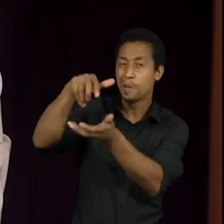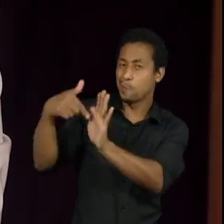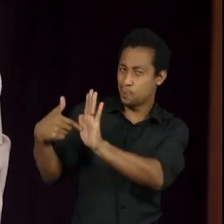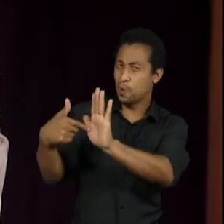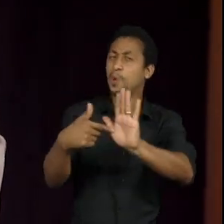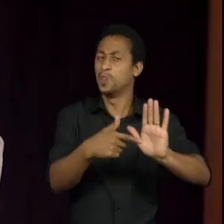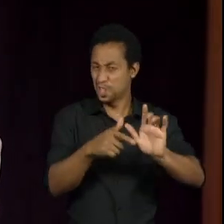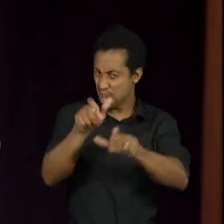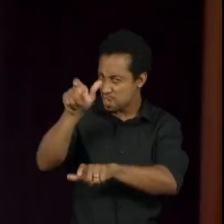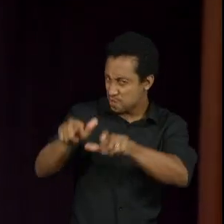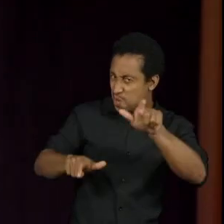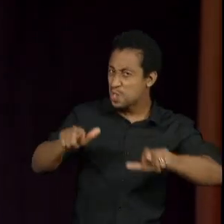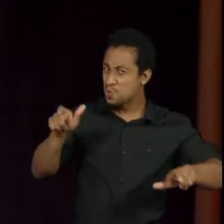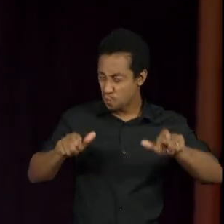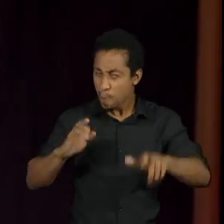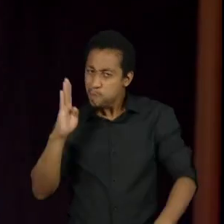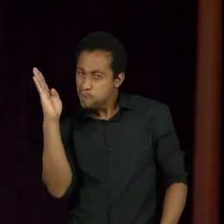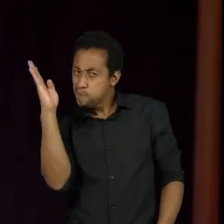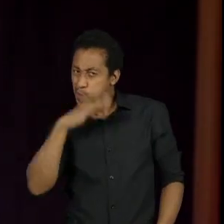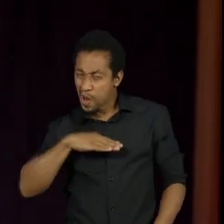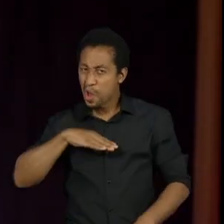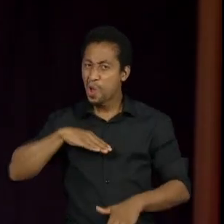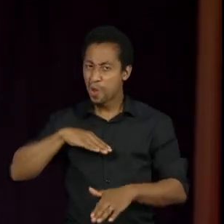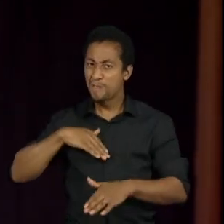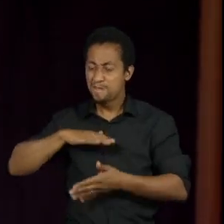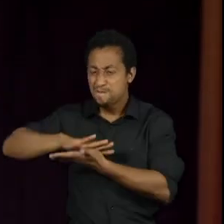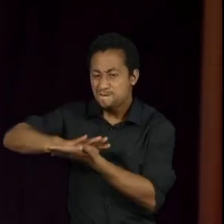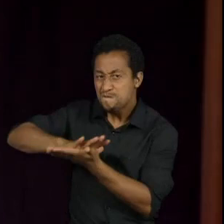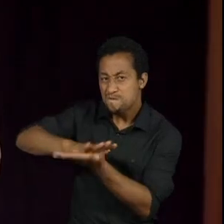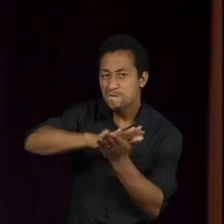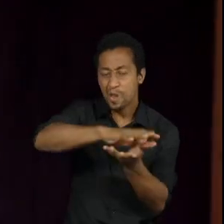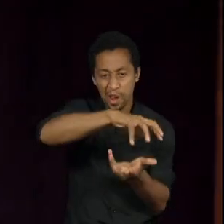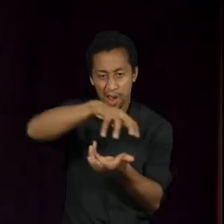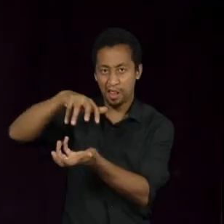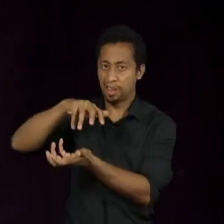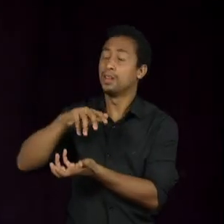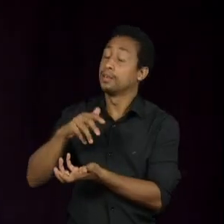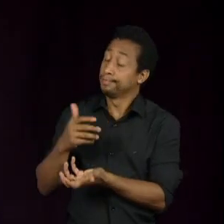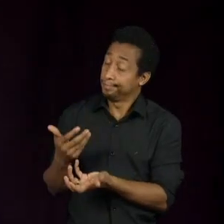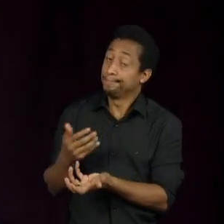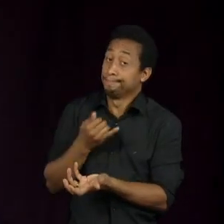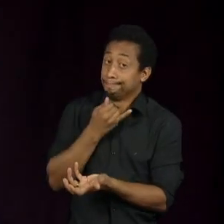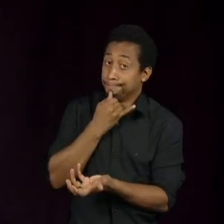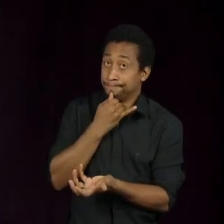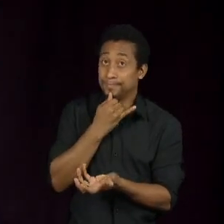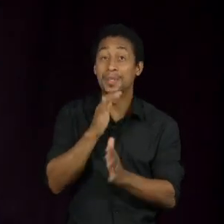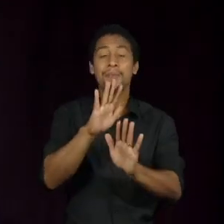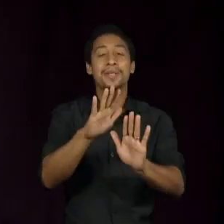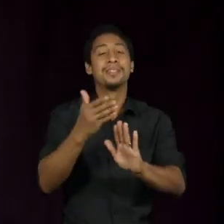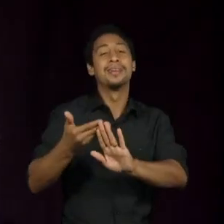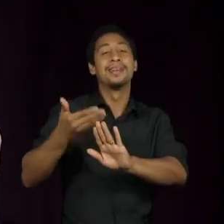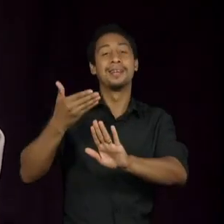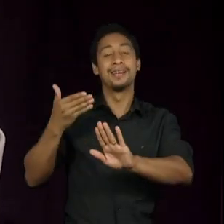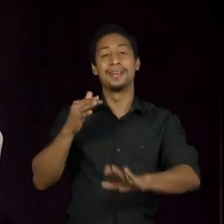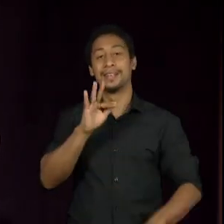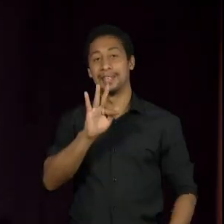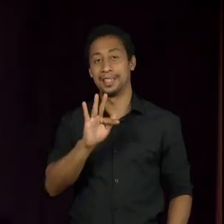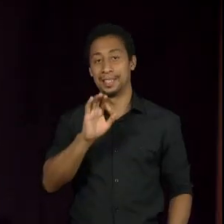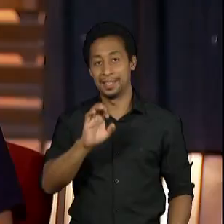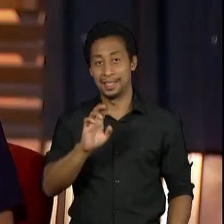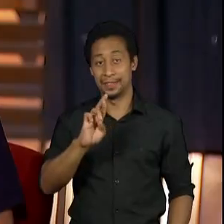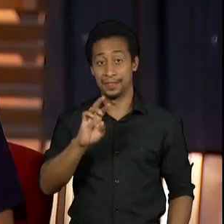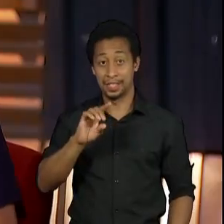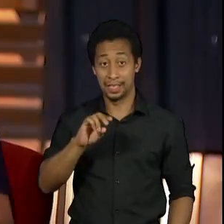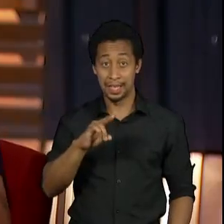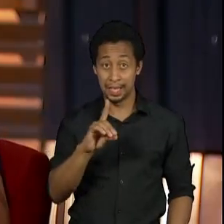ganância que a maltrata. É curioso porque recentemente a Fernanda Takai esteve aqui lançando uma canção